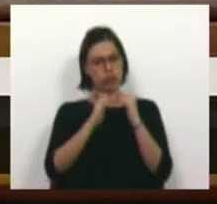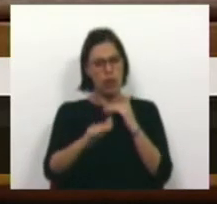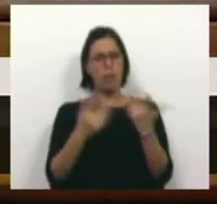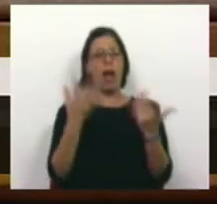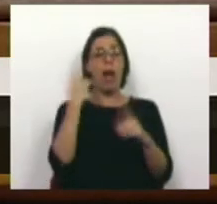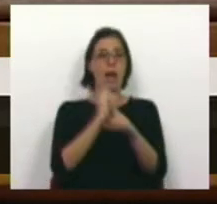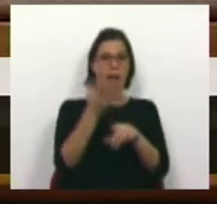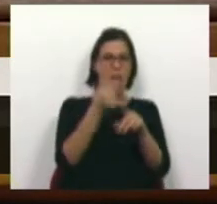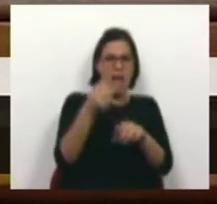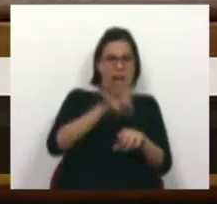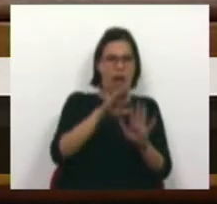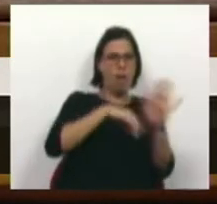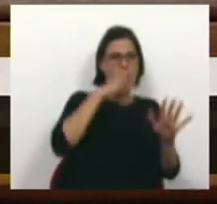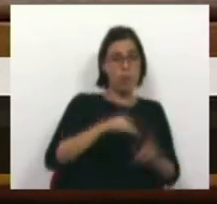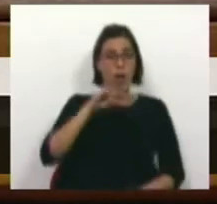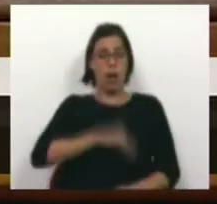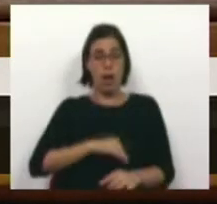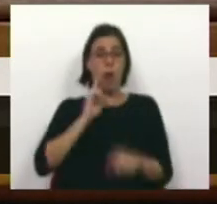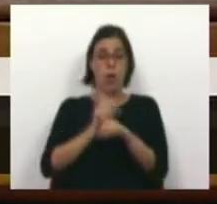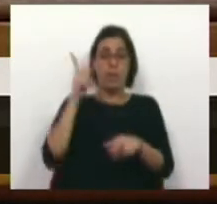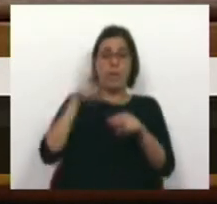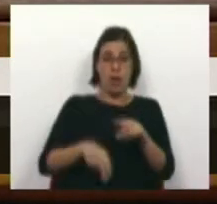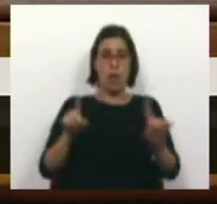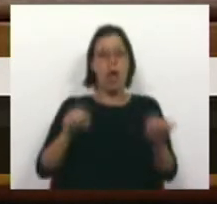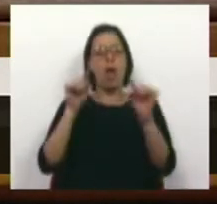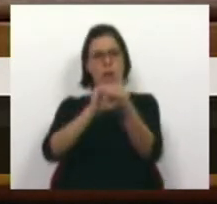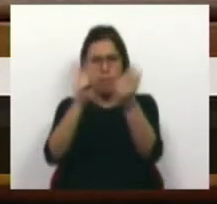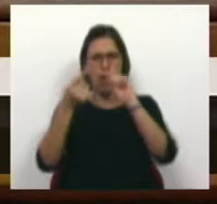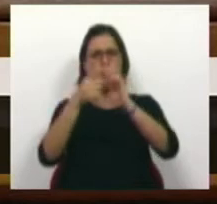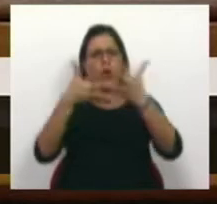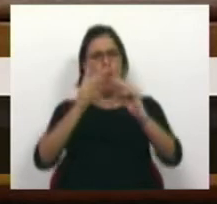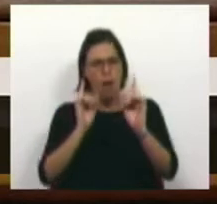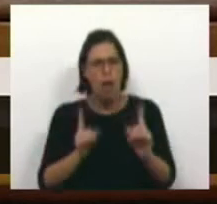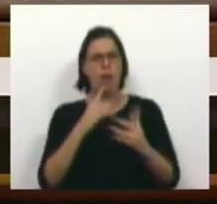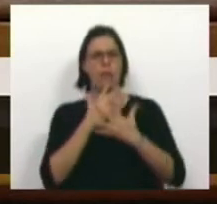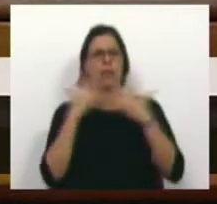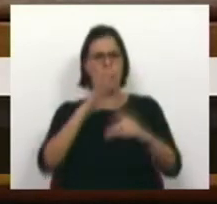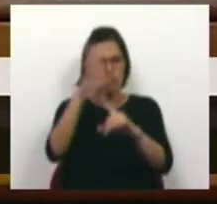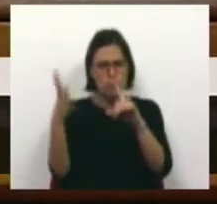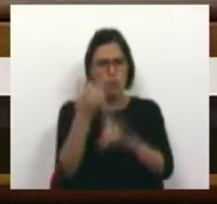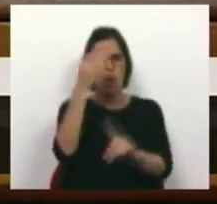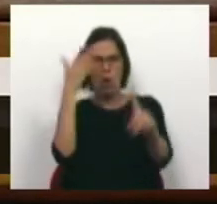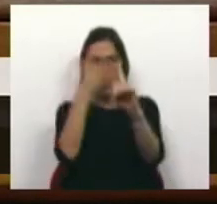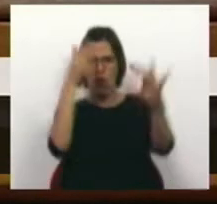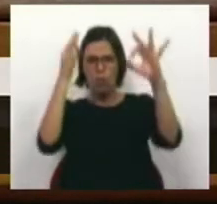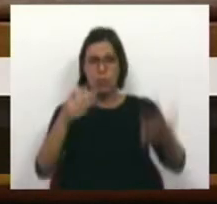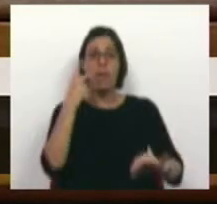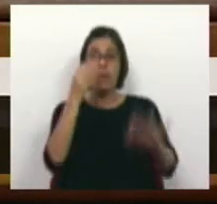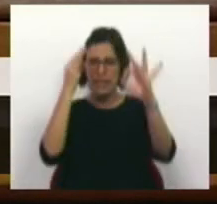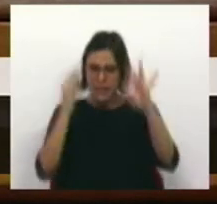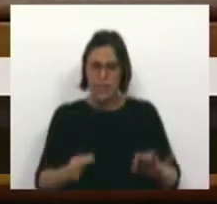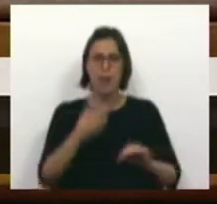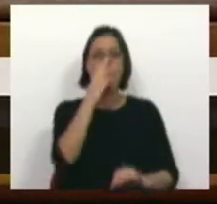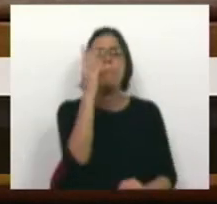havia precariedade e rendimento onde havia cortes, isso é uma reforma estrutural de enorme alcance concreto para a vida concreta